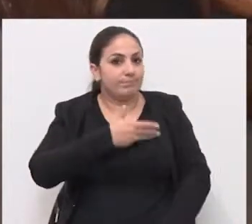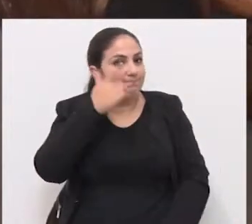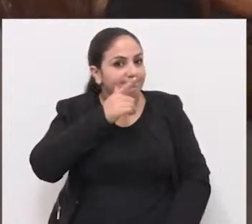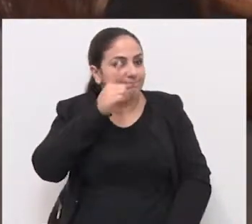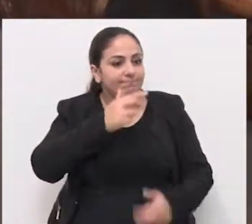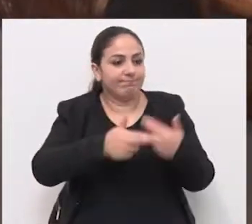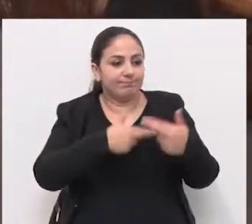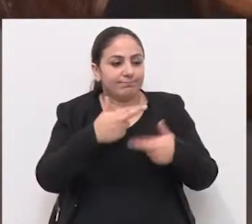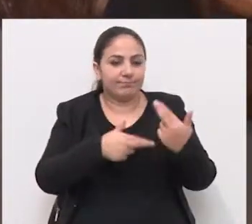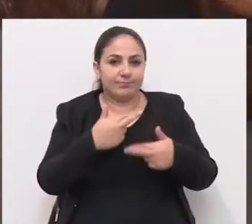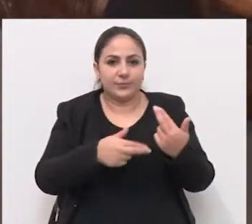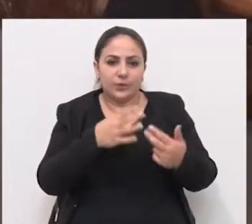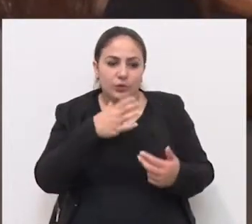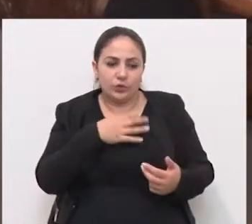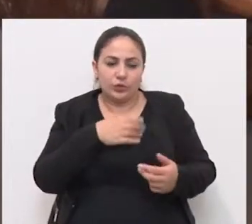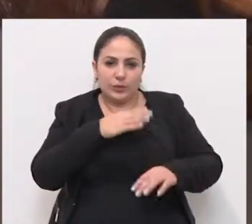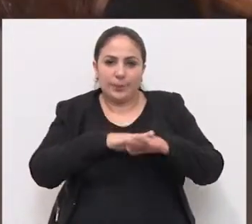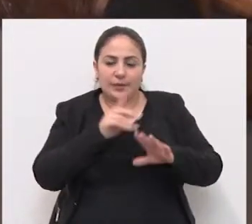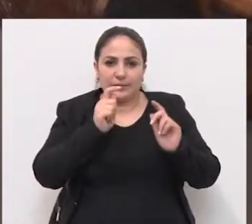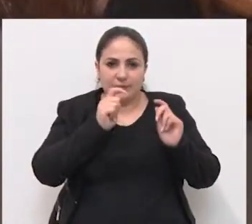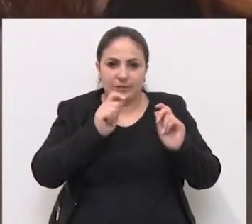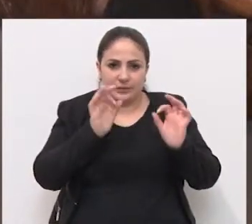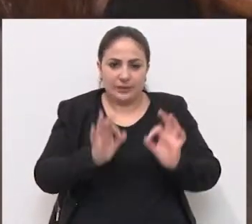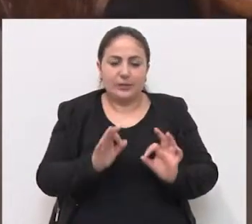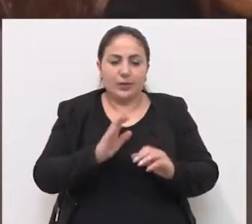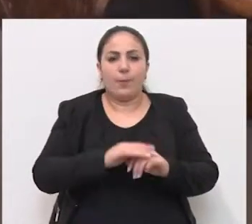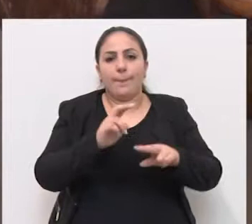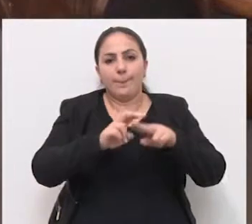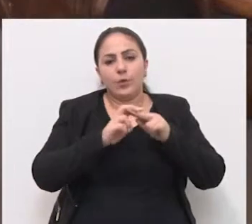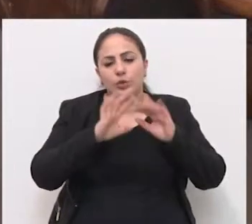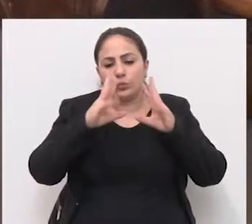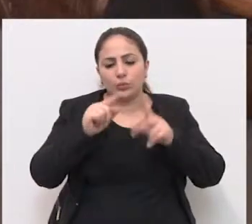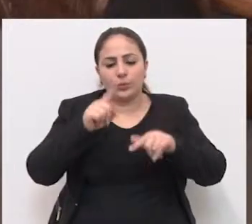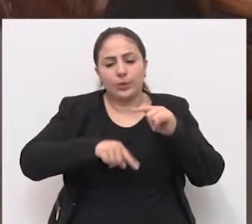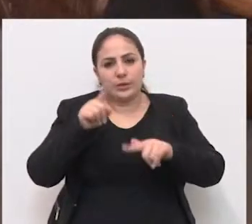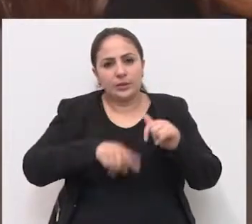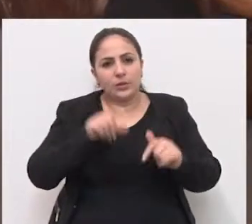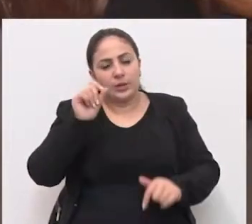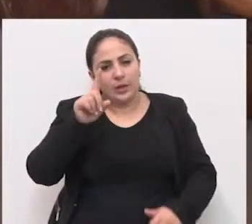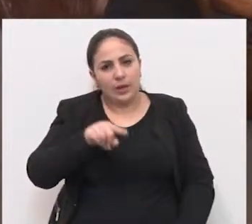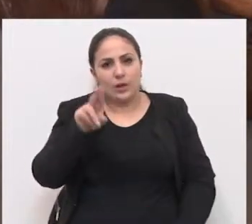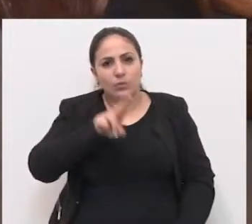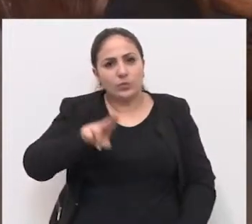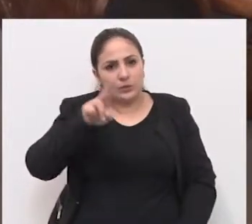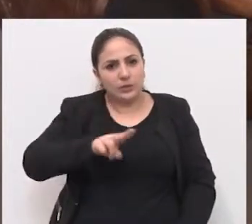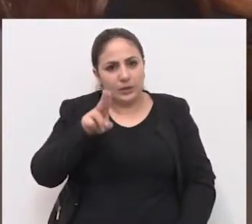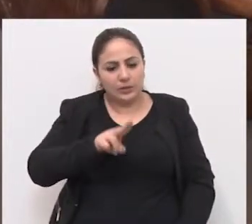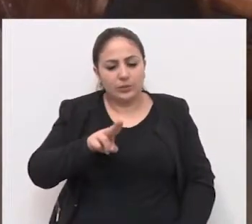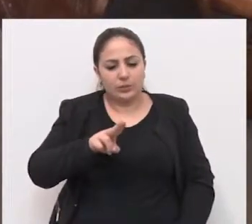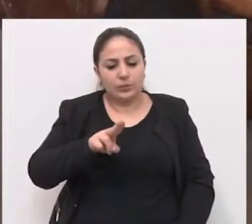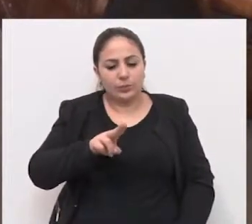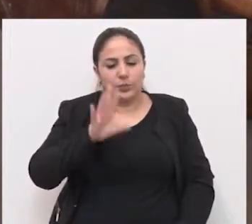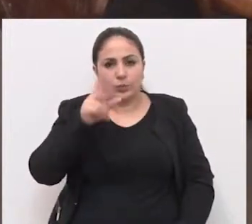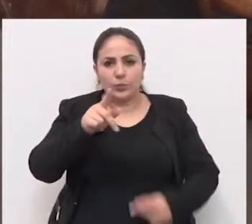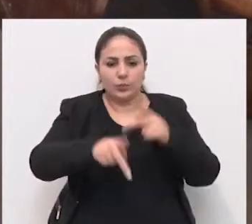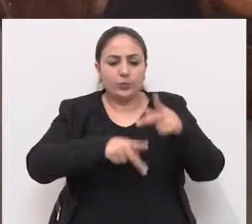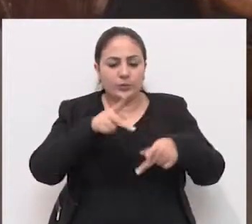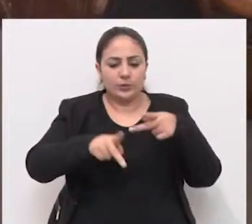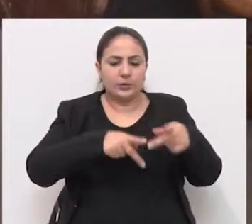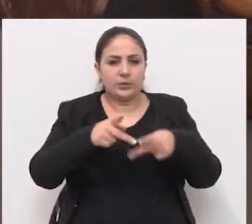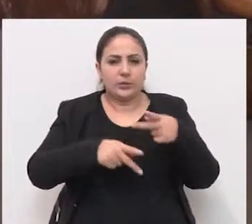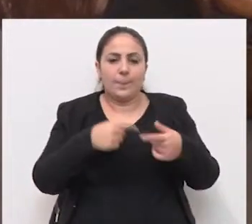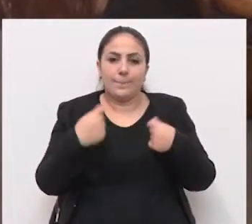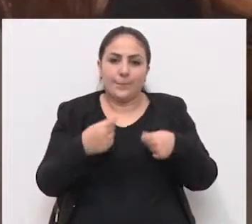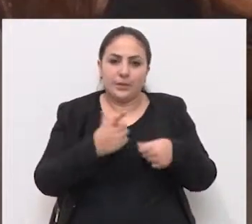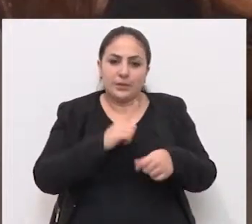tempo nós não conseguimos reciclá-los de uma forma mais adequada. Então todo esse material que é usado